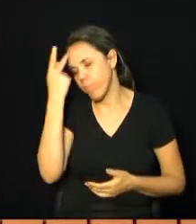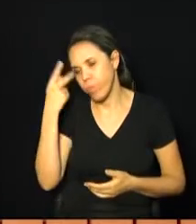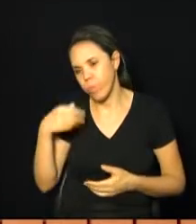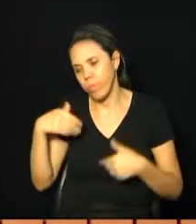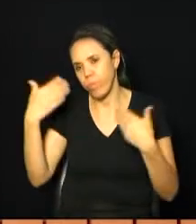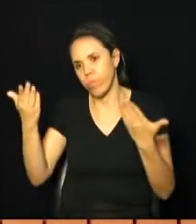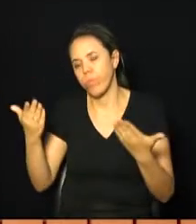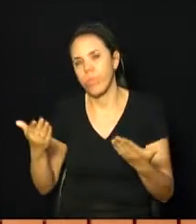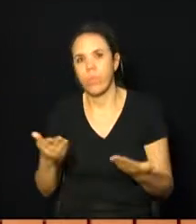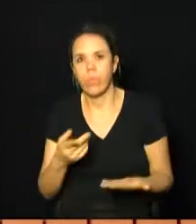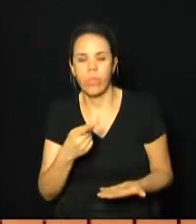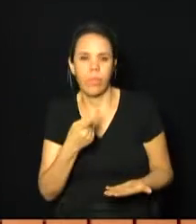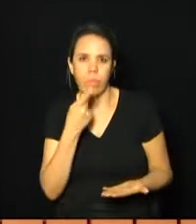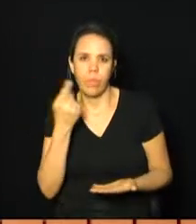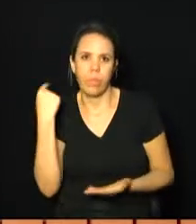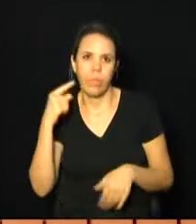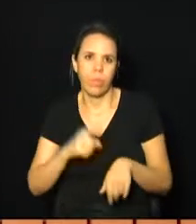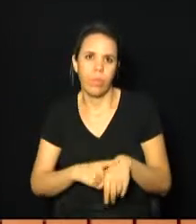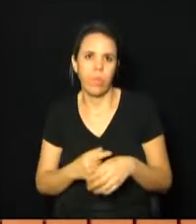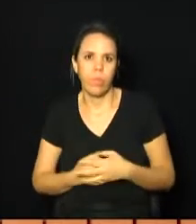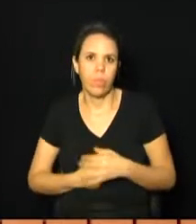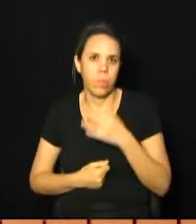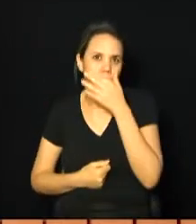de fora, como eu citei naquela hora,